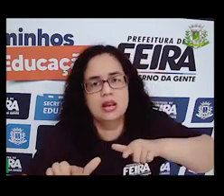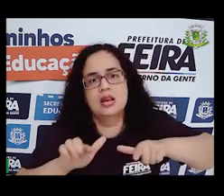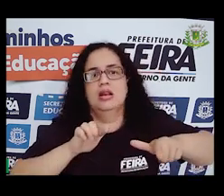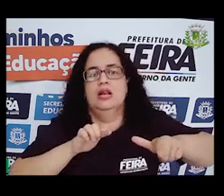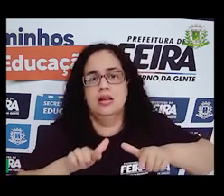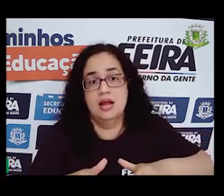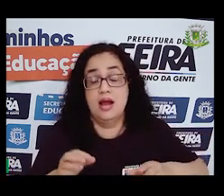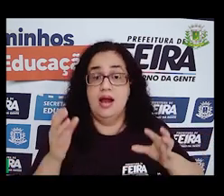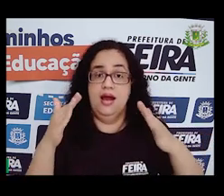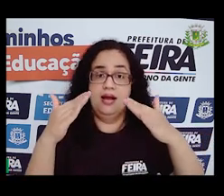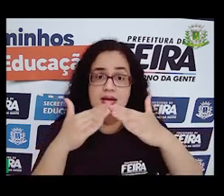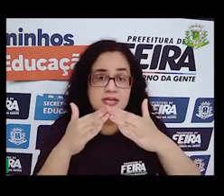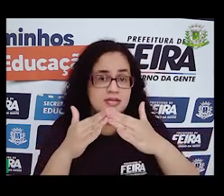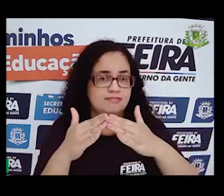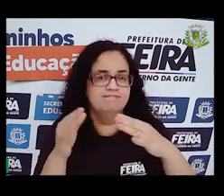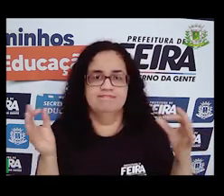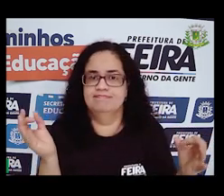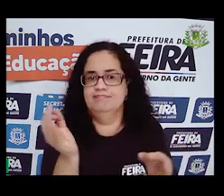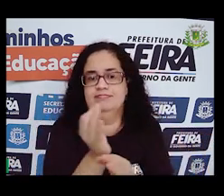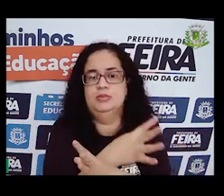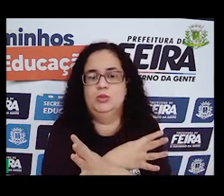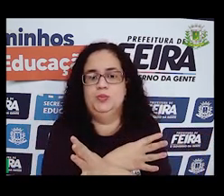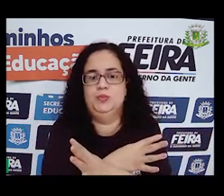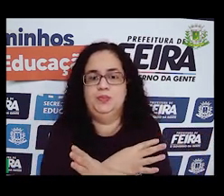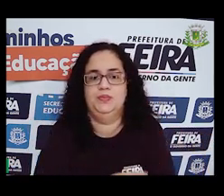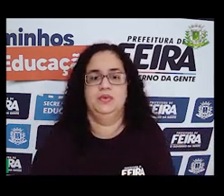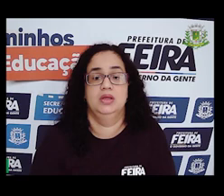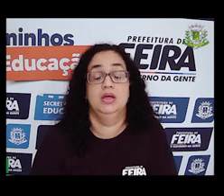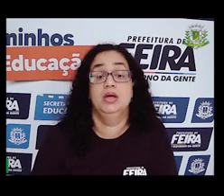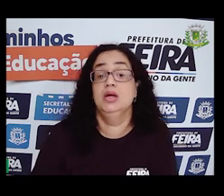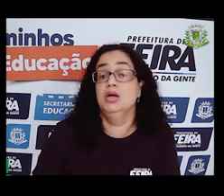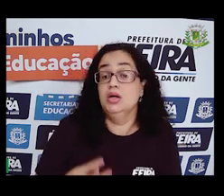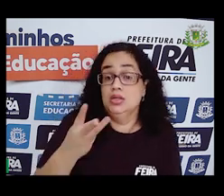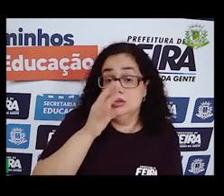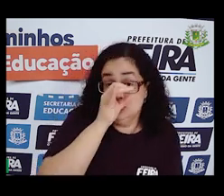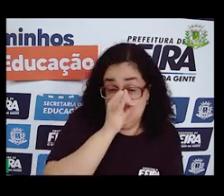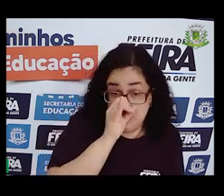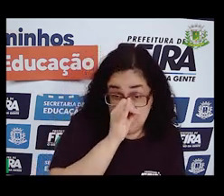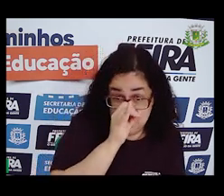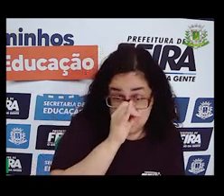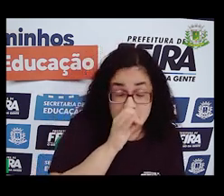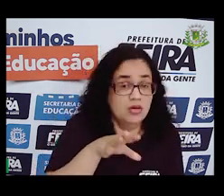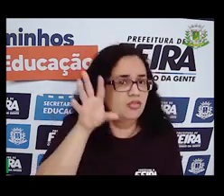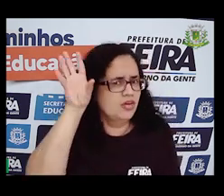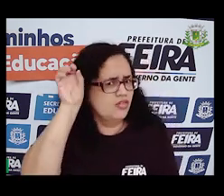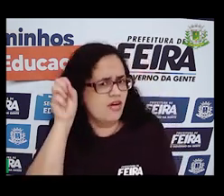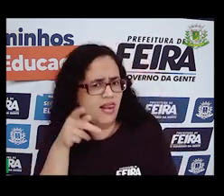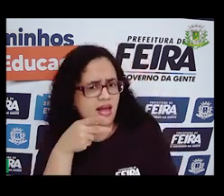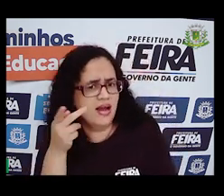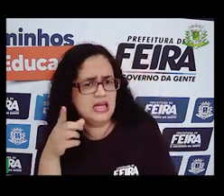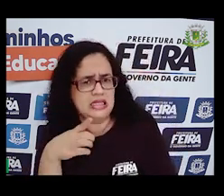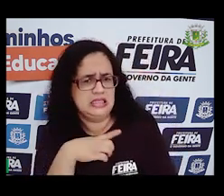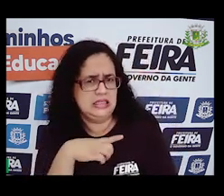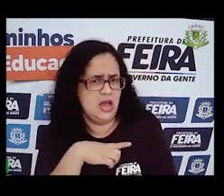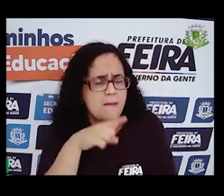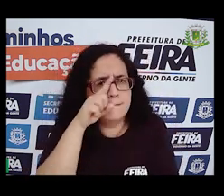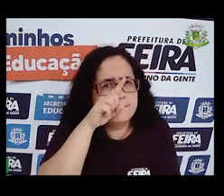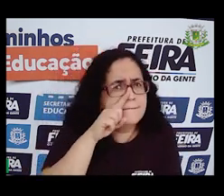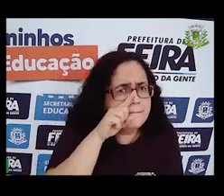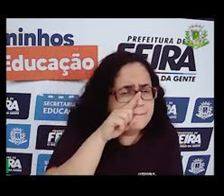a casa estava prontinha. Os três porquinhos ouviram falar que